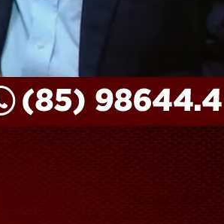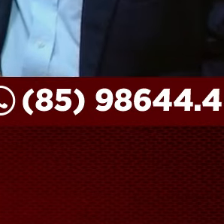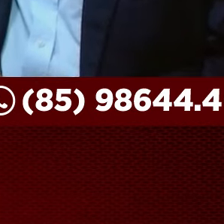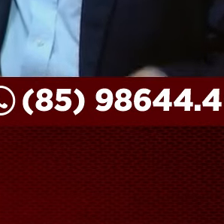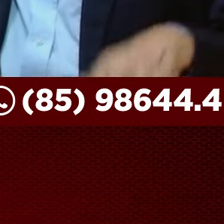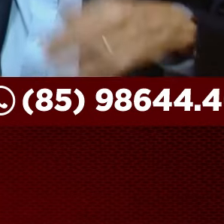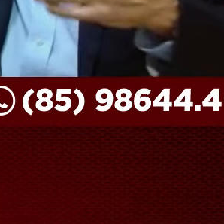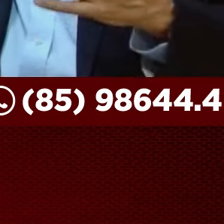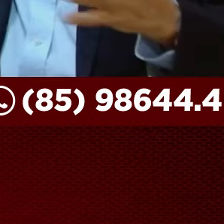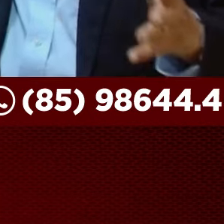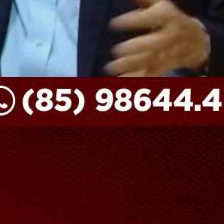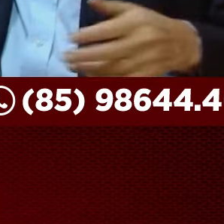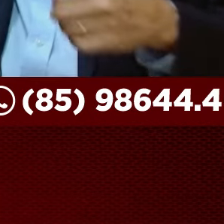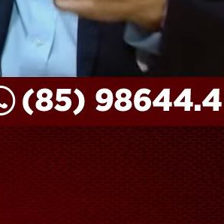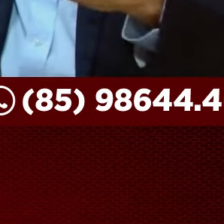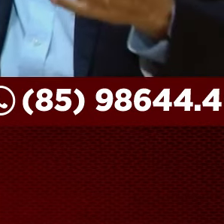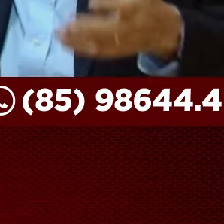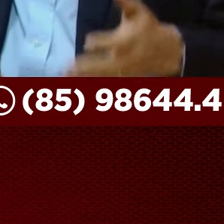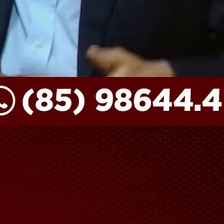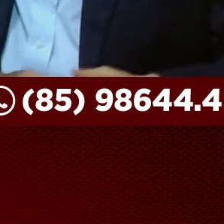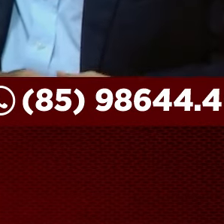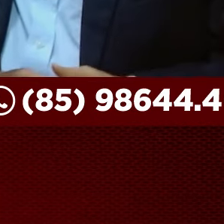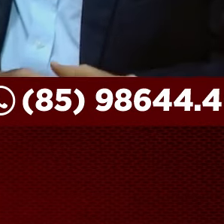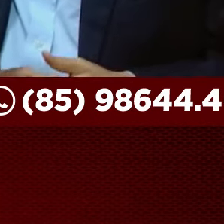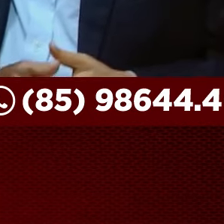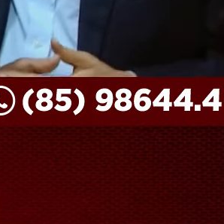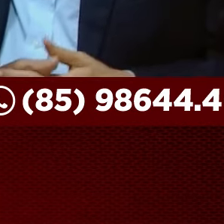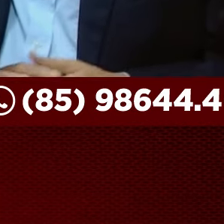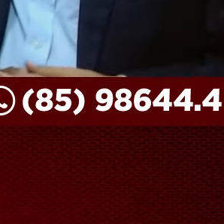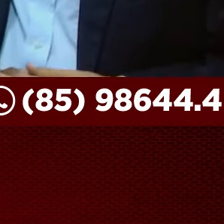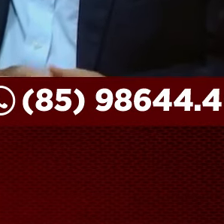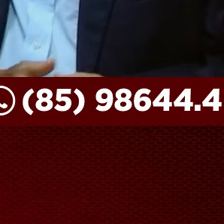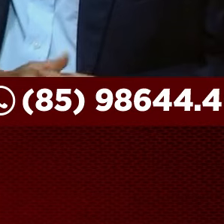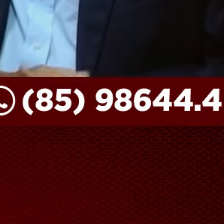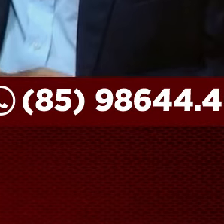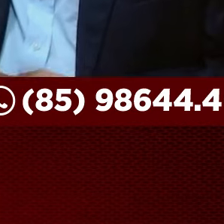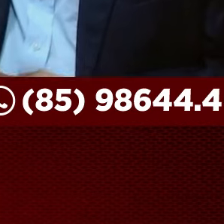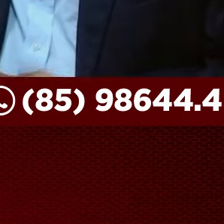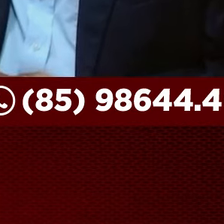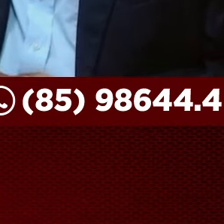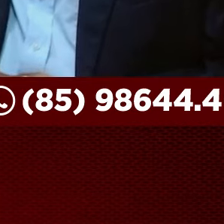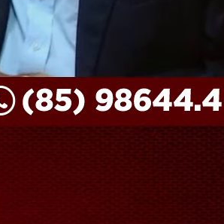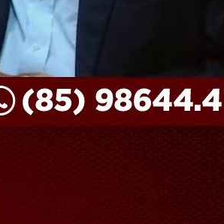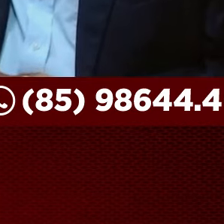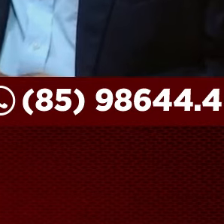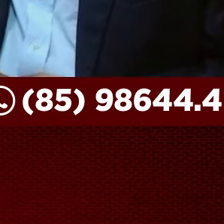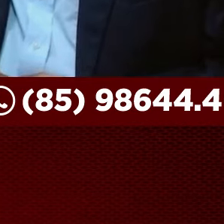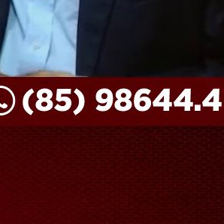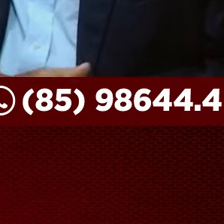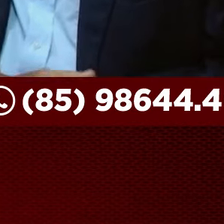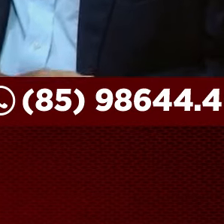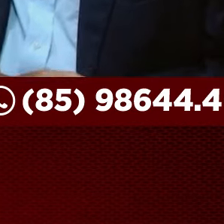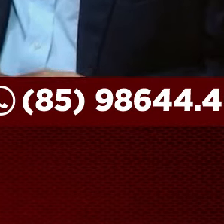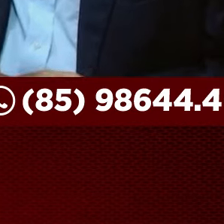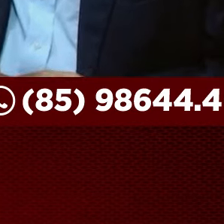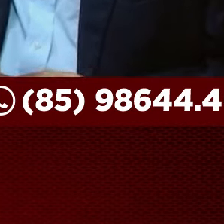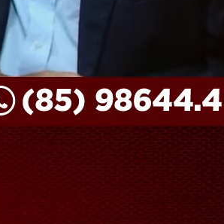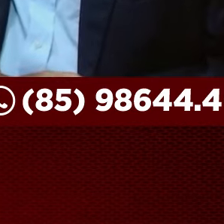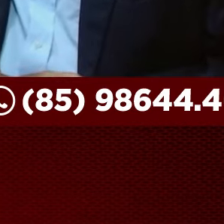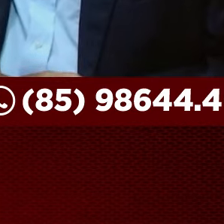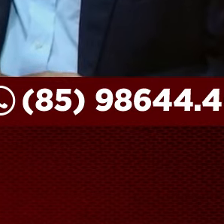internauta. Compartilhe esse trabalho, comenta, diz aí o que é que pensa você sobre as palavras do